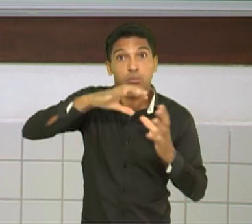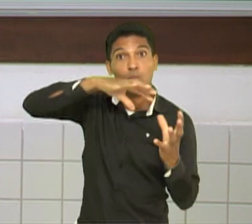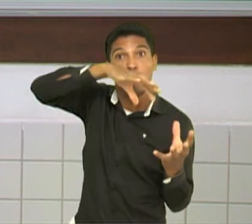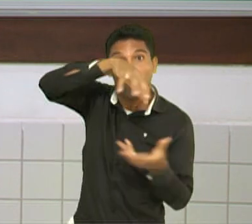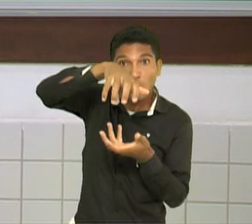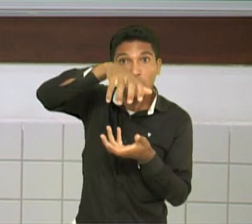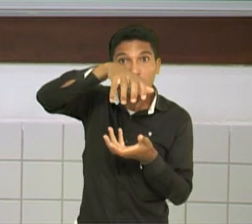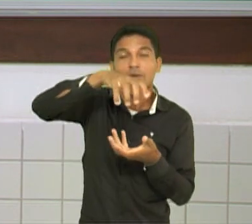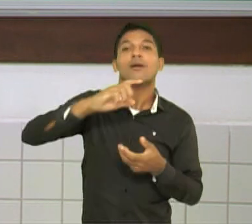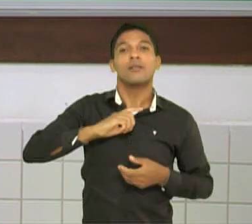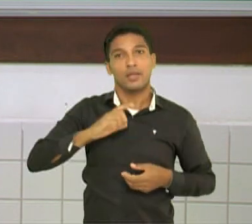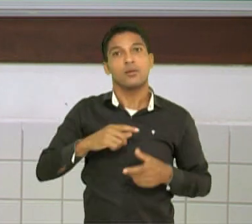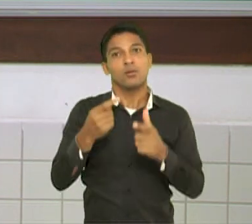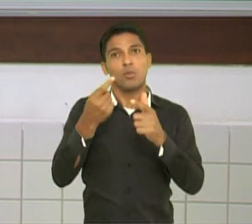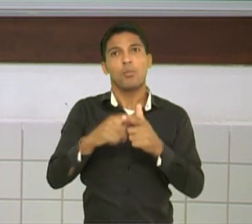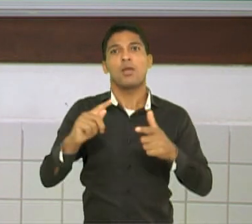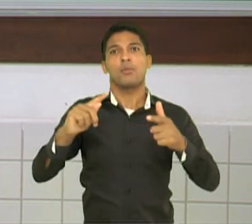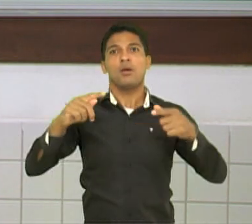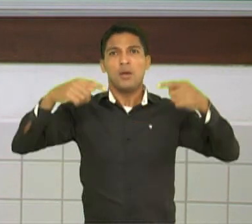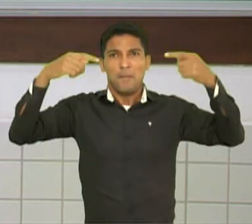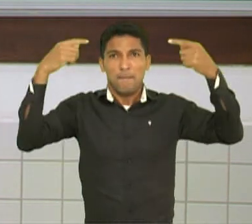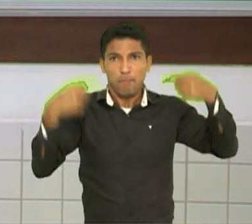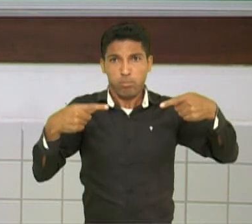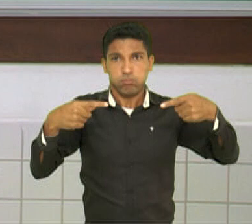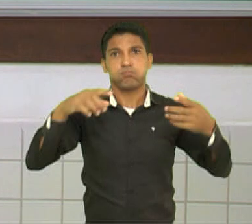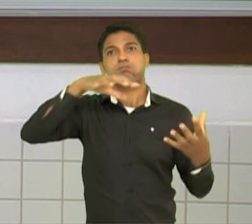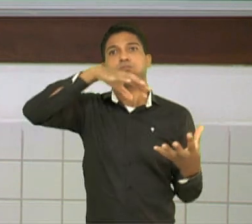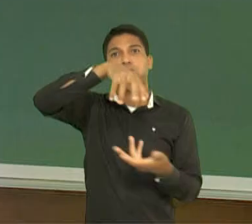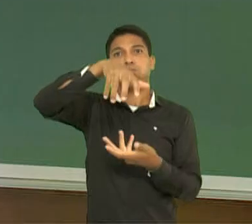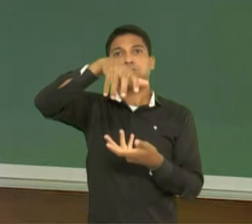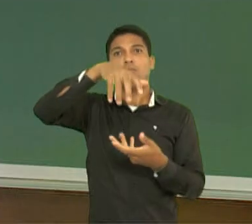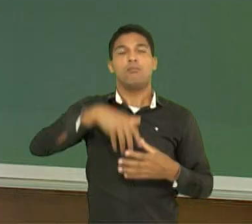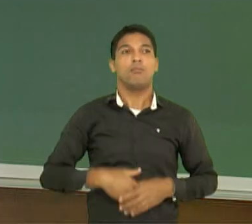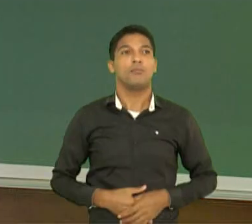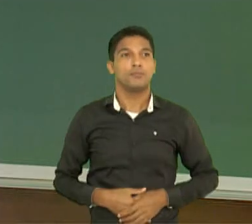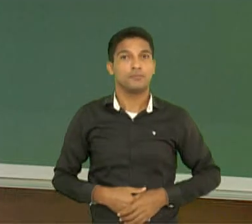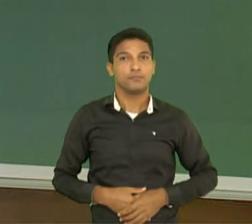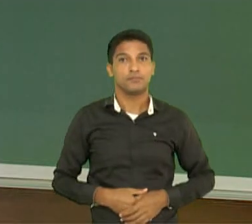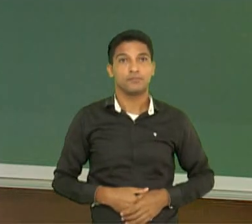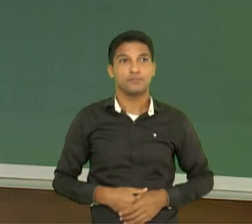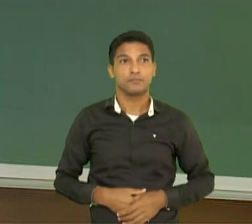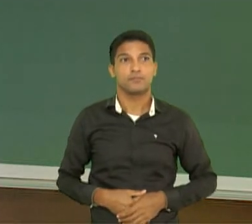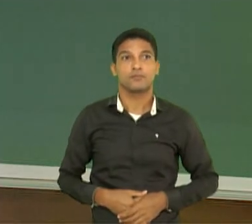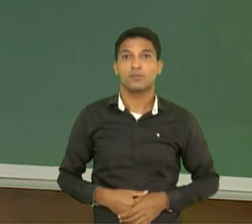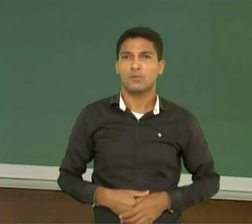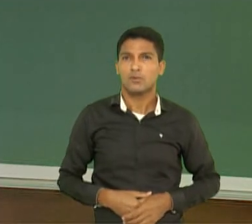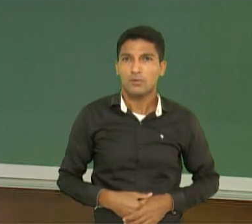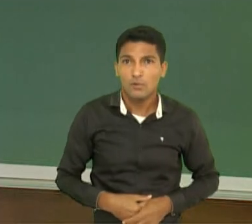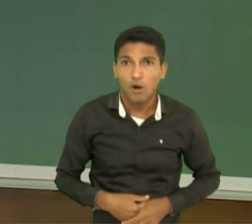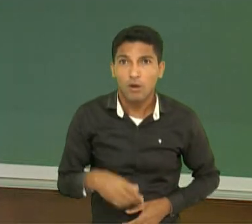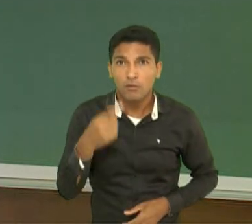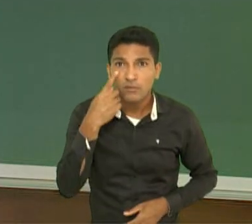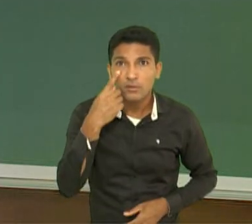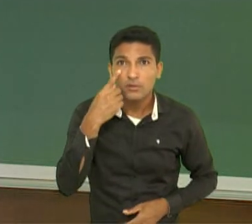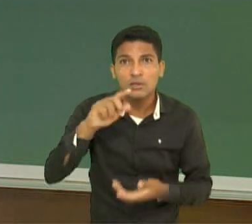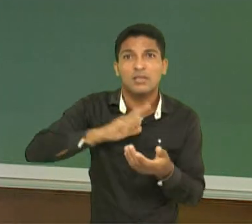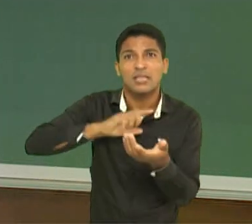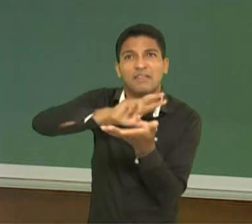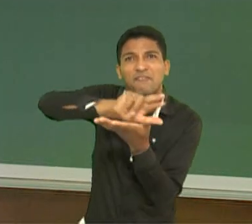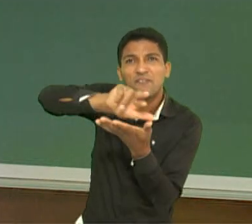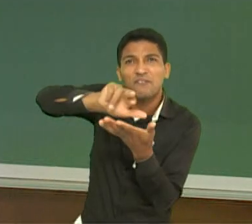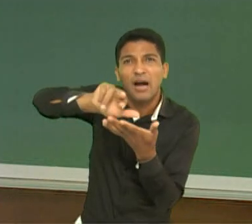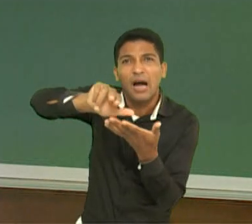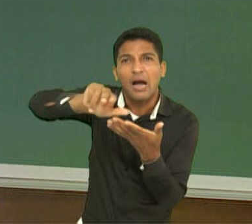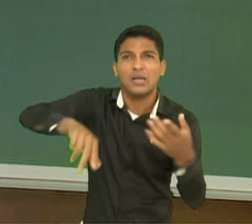para enfrentarmos esses desafios. Vamos lá. Então, primeiro, entre os vários desafios que a humanidade tem